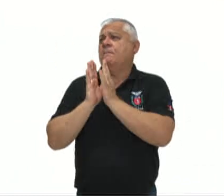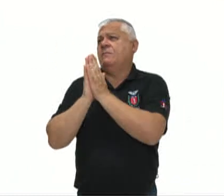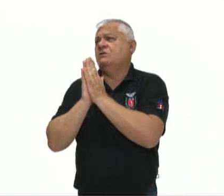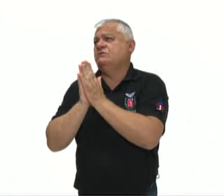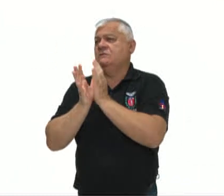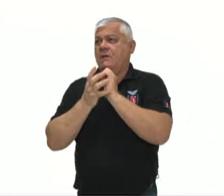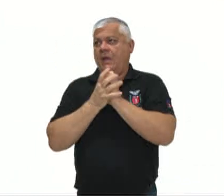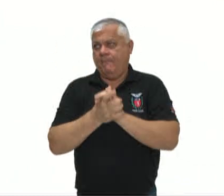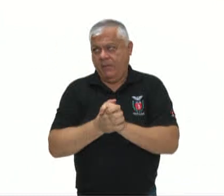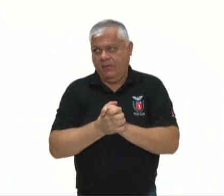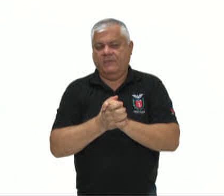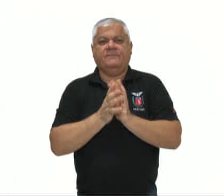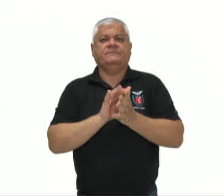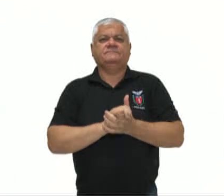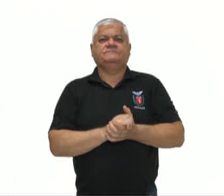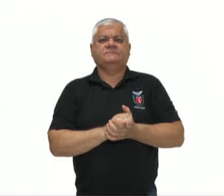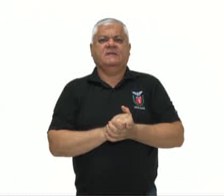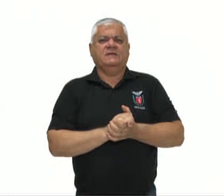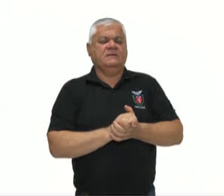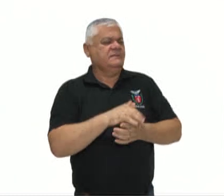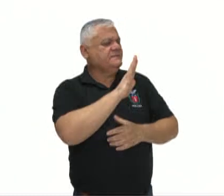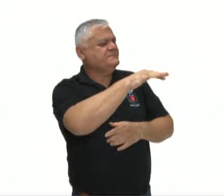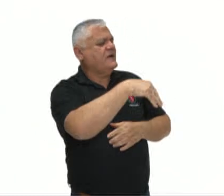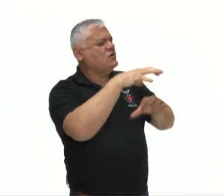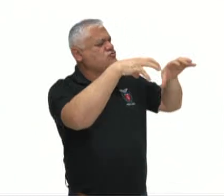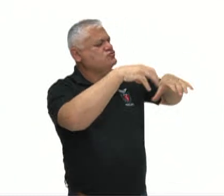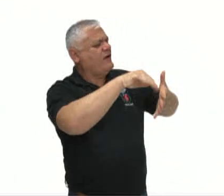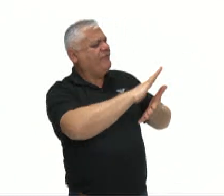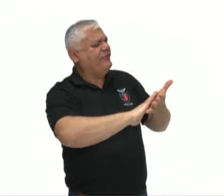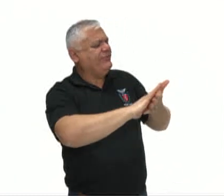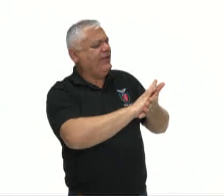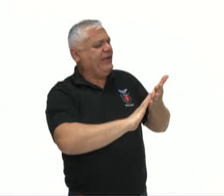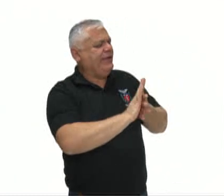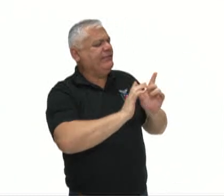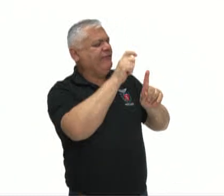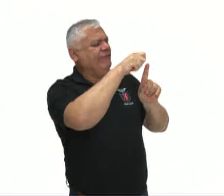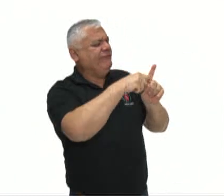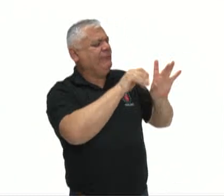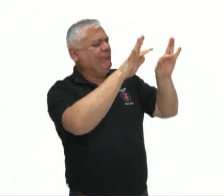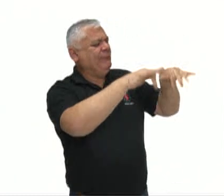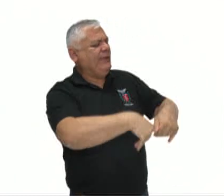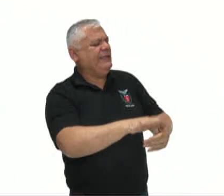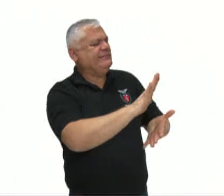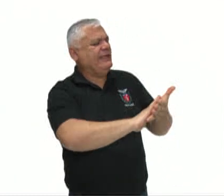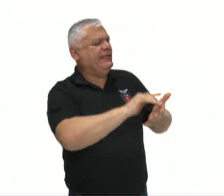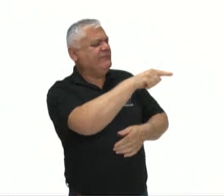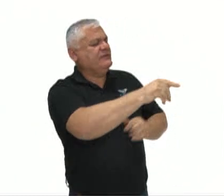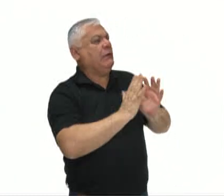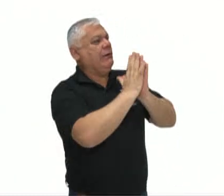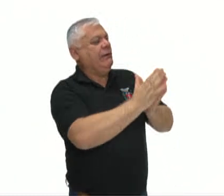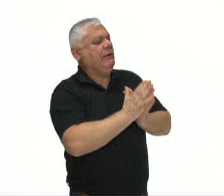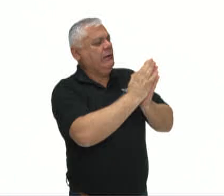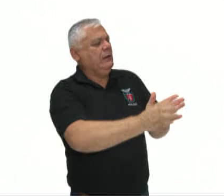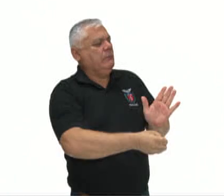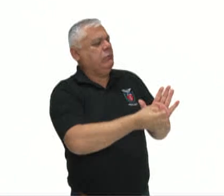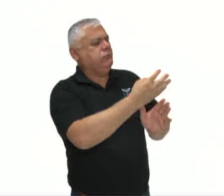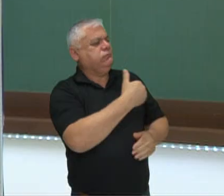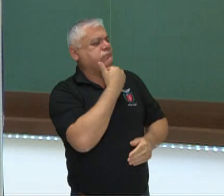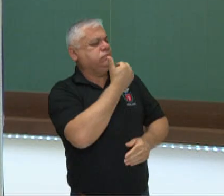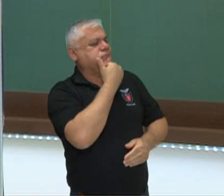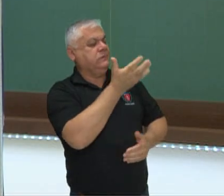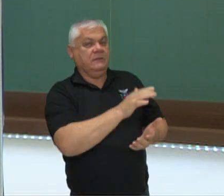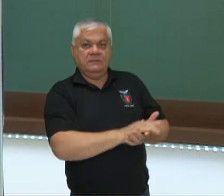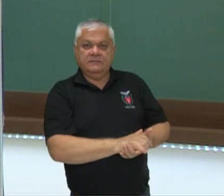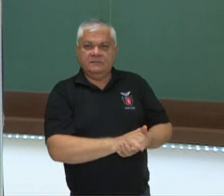rogamos. Amém. E nem chove, hein, mãe Nácia? Já chegou o fim do mês, nem por você fazer tanta novena. É